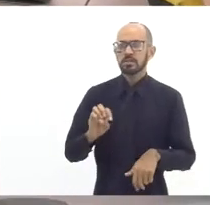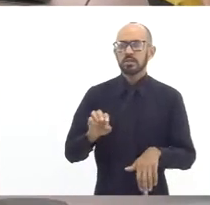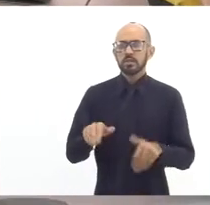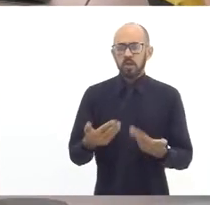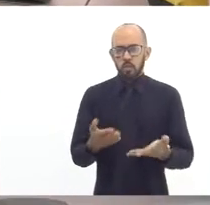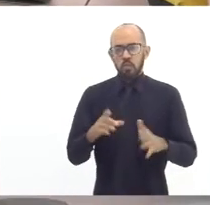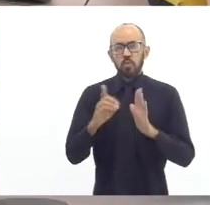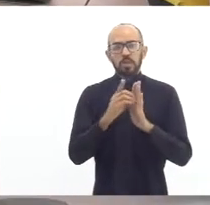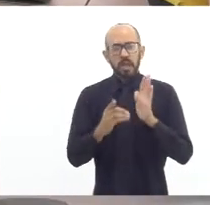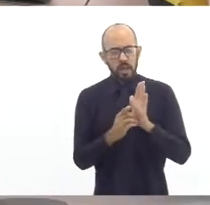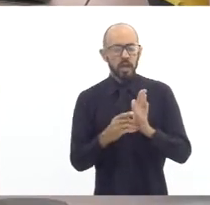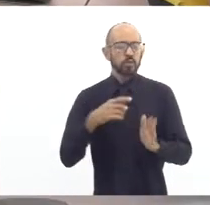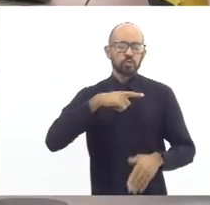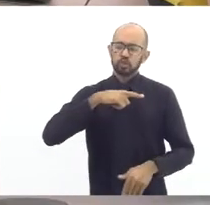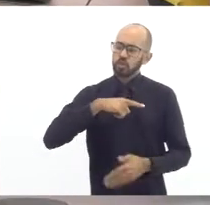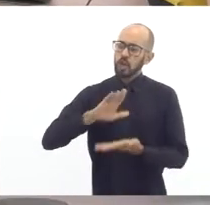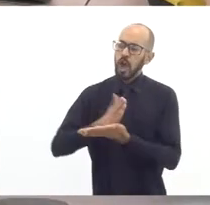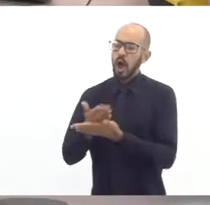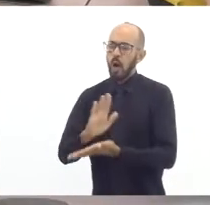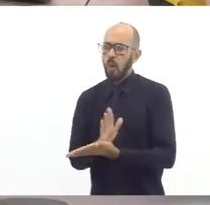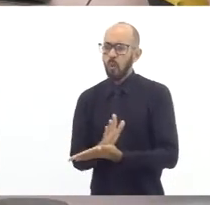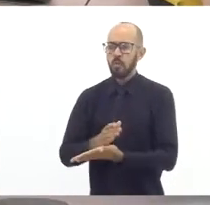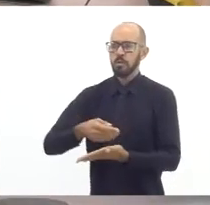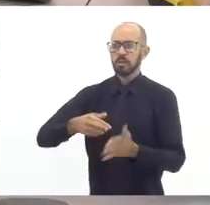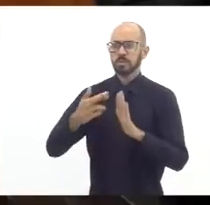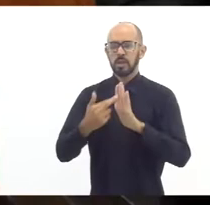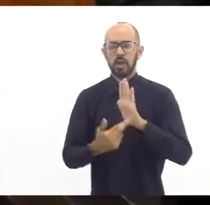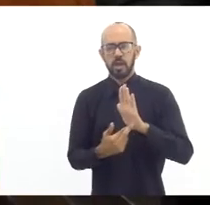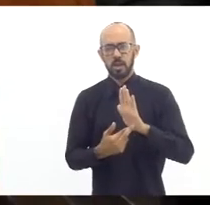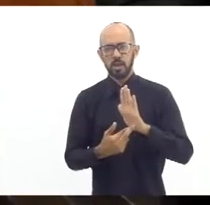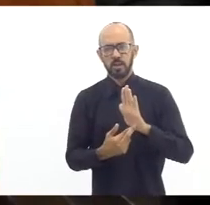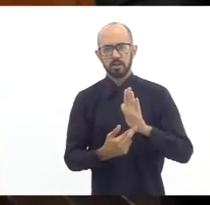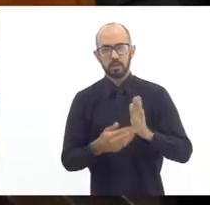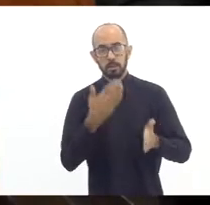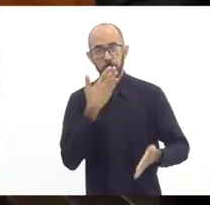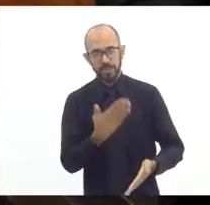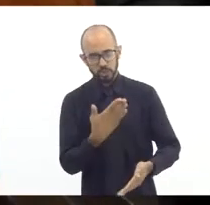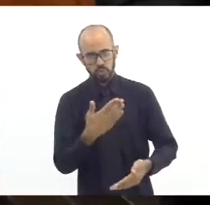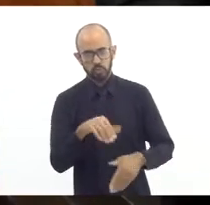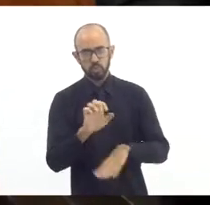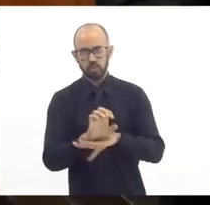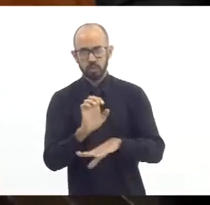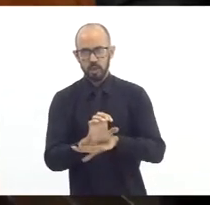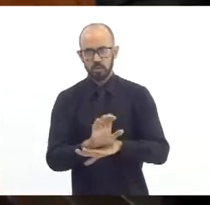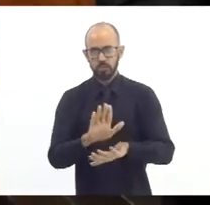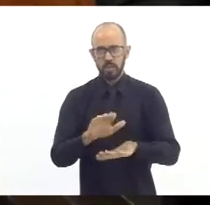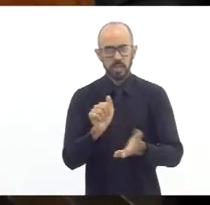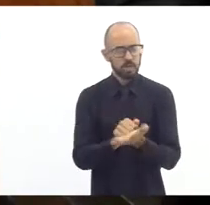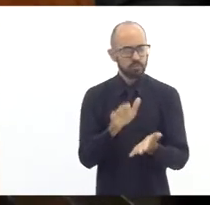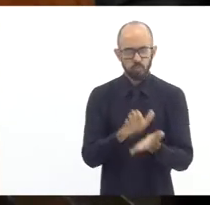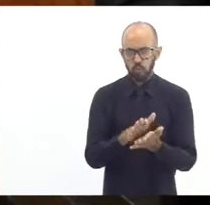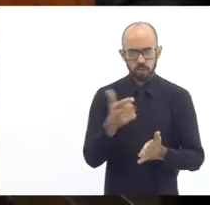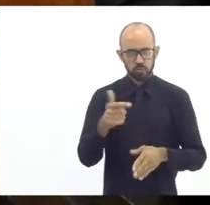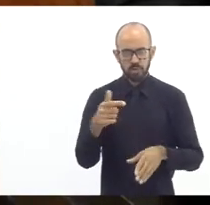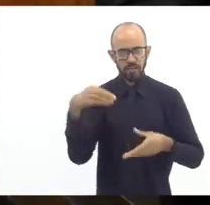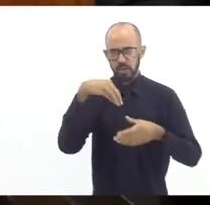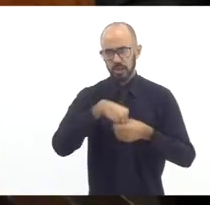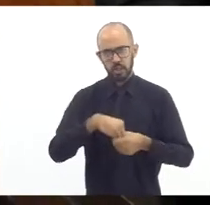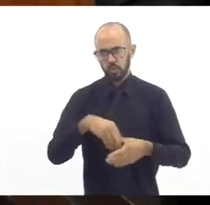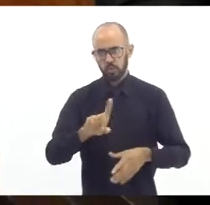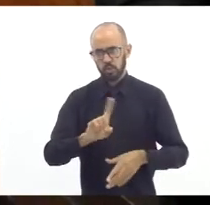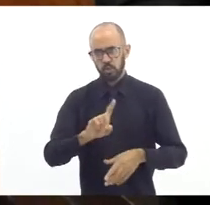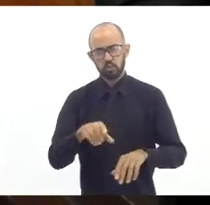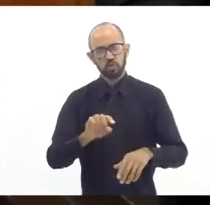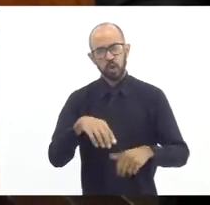algumas condições postas pelo Estado, mas as multas da agência elas não estavam incluídas, sim, nesse decreto. só poderia ser feito por